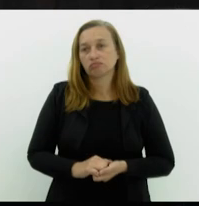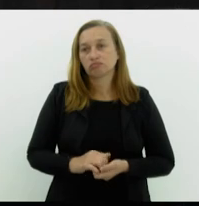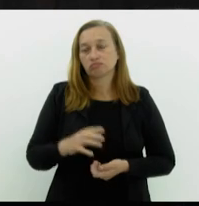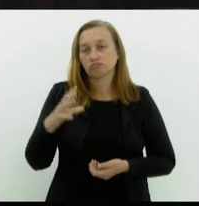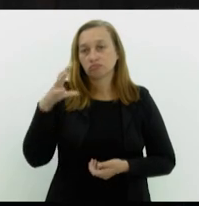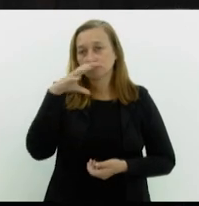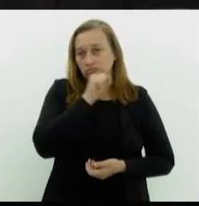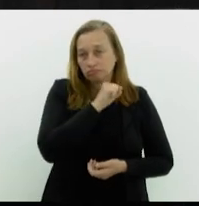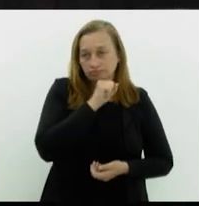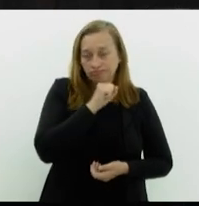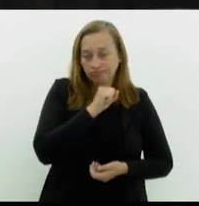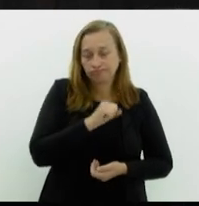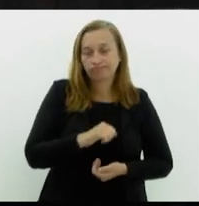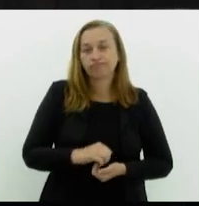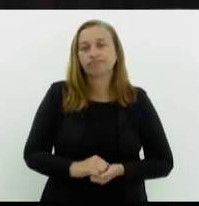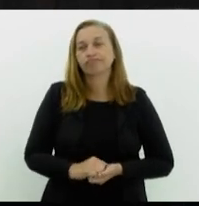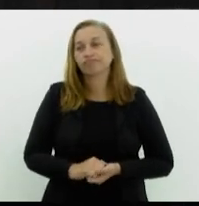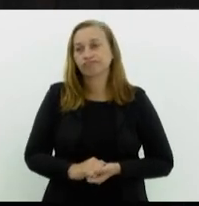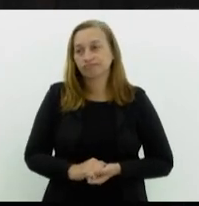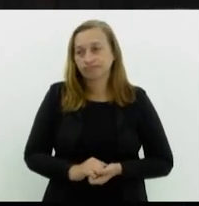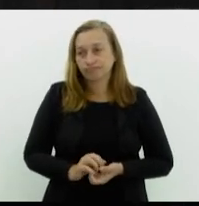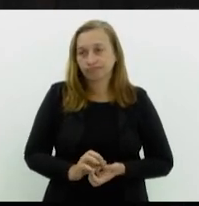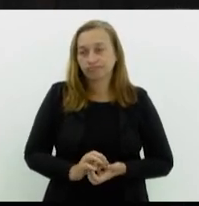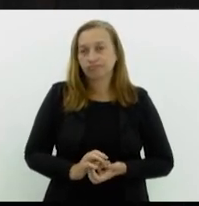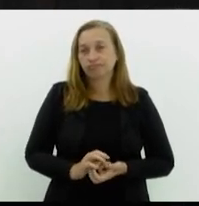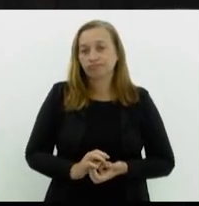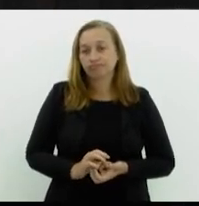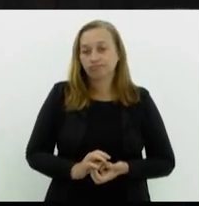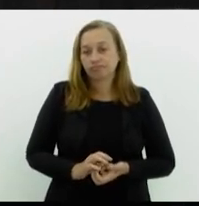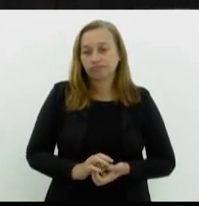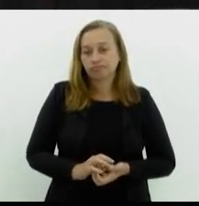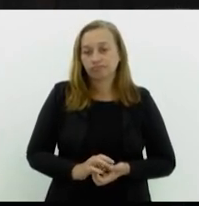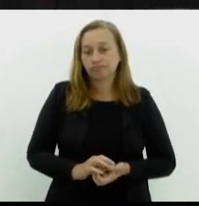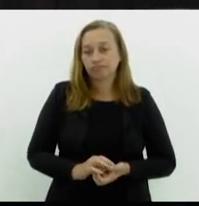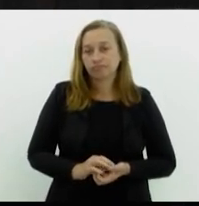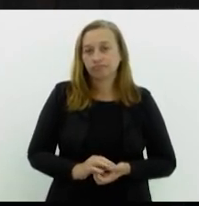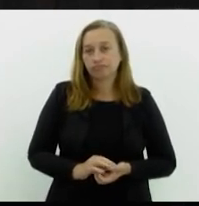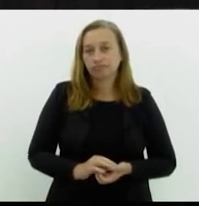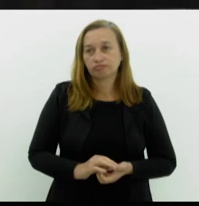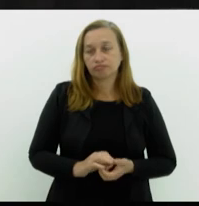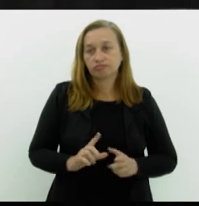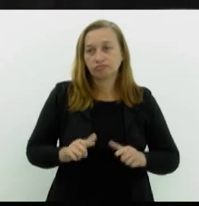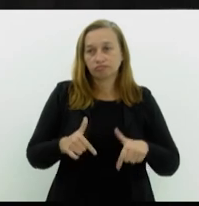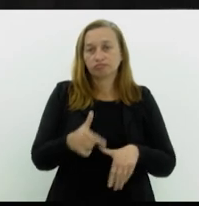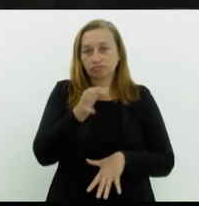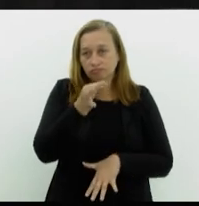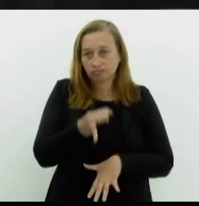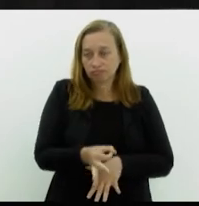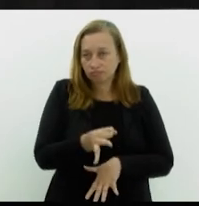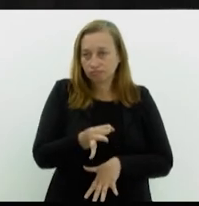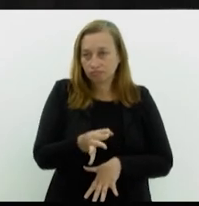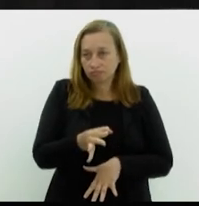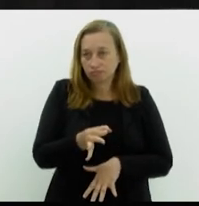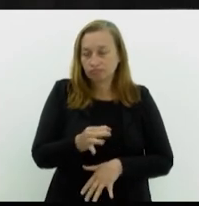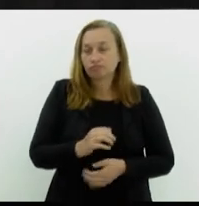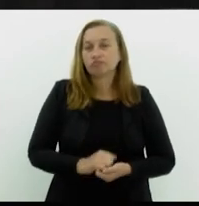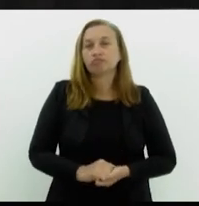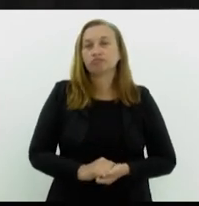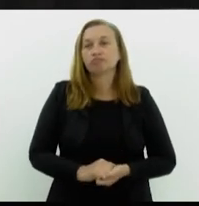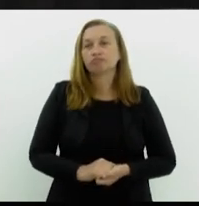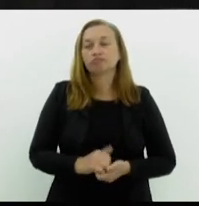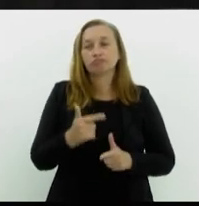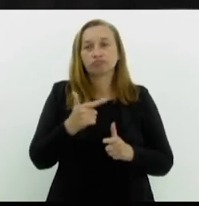definitiva. Definitiva. E a forma definitiva de uma equação para esse